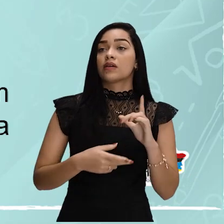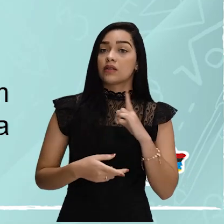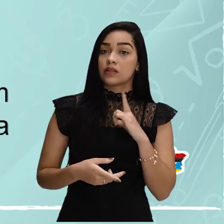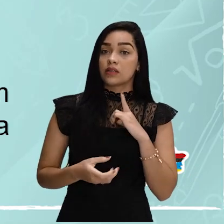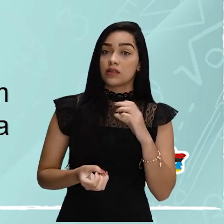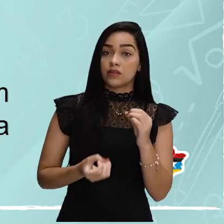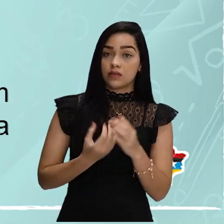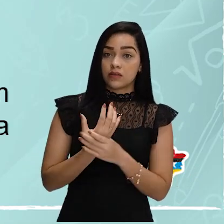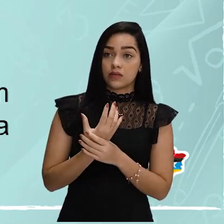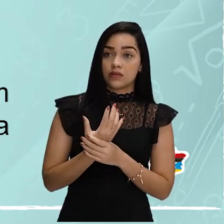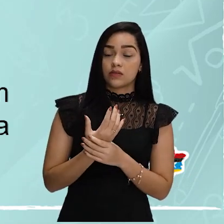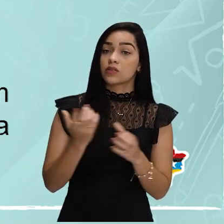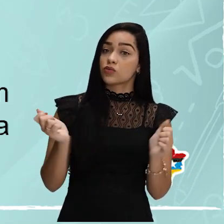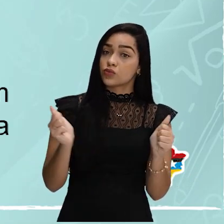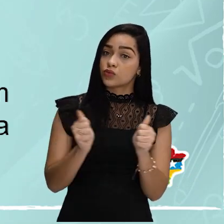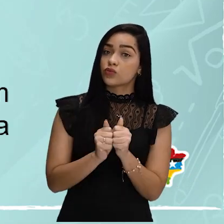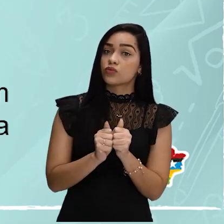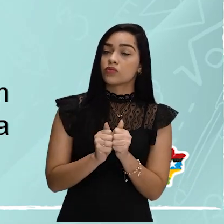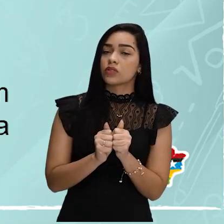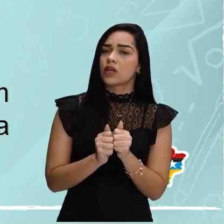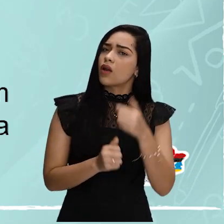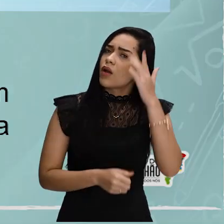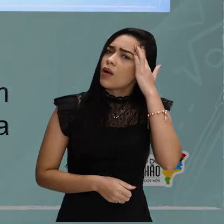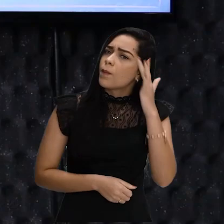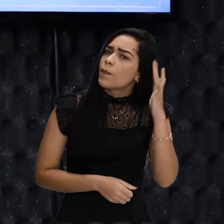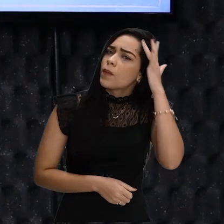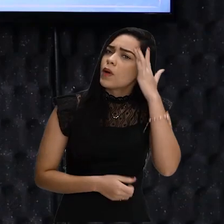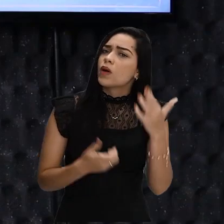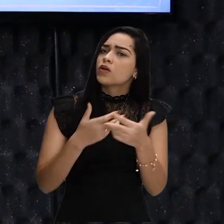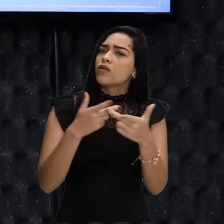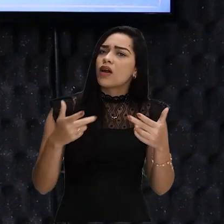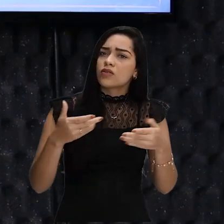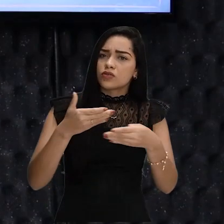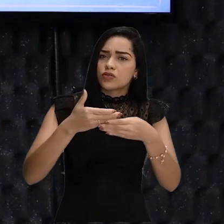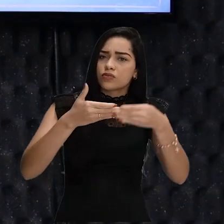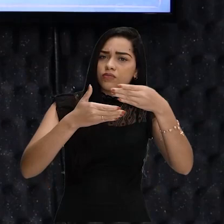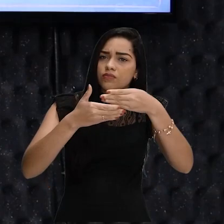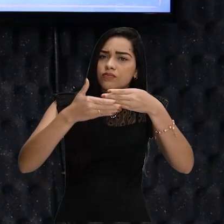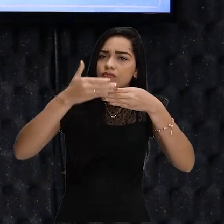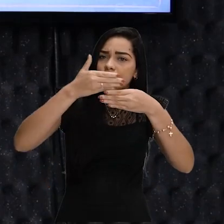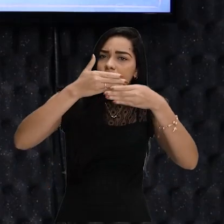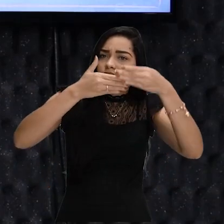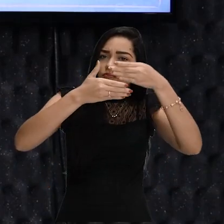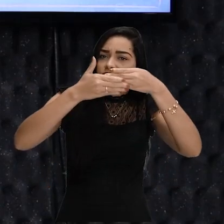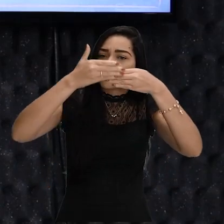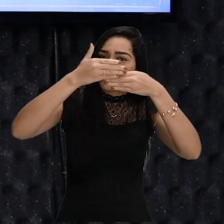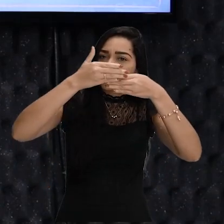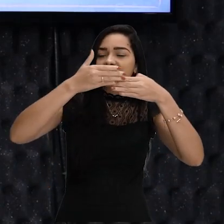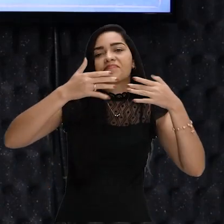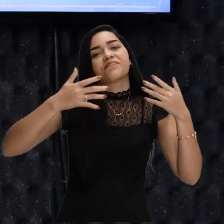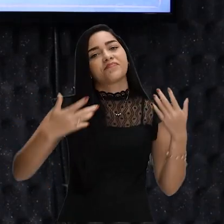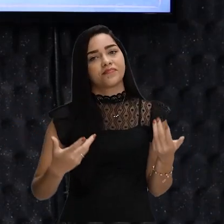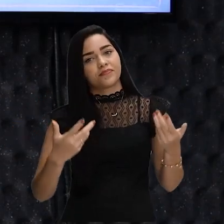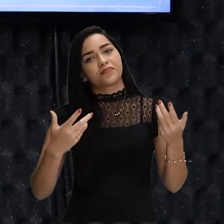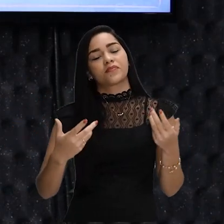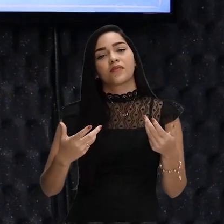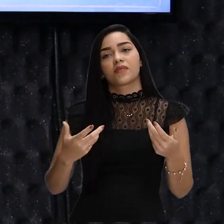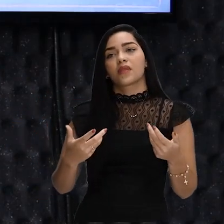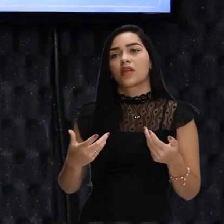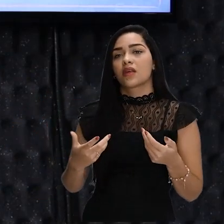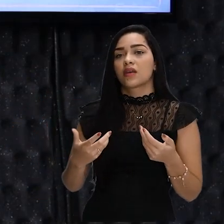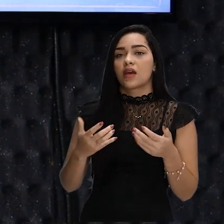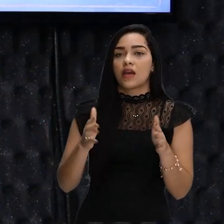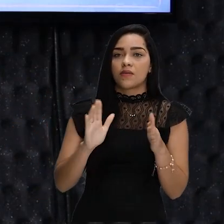formam esse tecido estão juntinhas. Imagina como se fossem vários tijolos, um grudadinho no outro. Ou seja, quanto